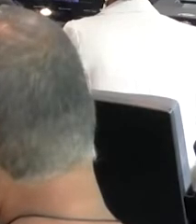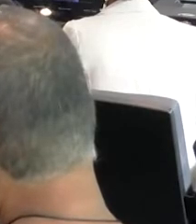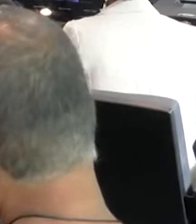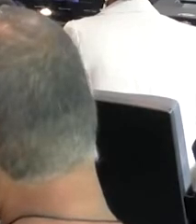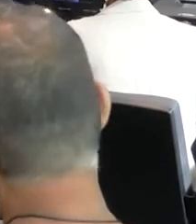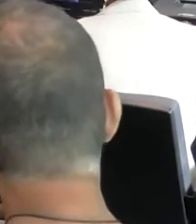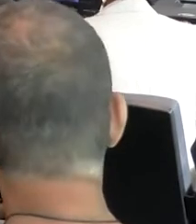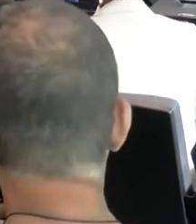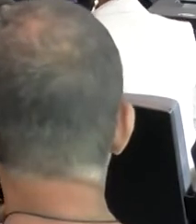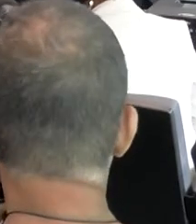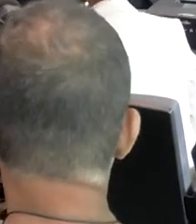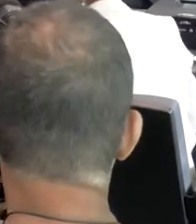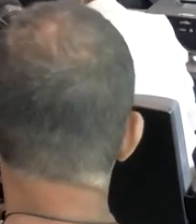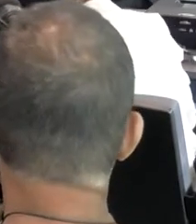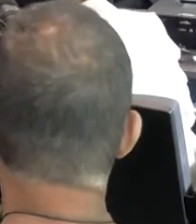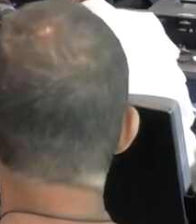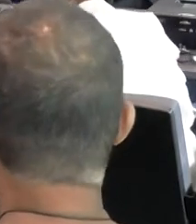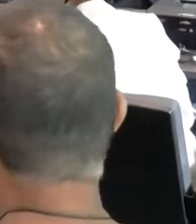o